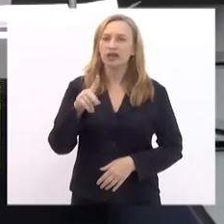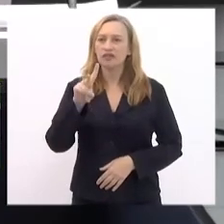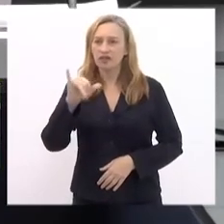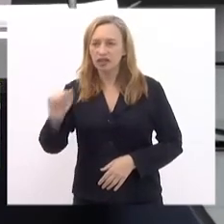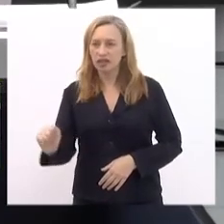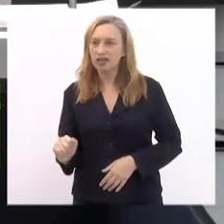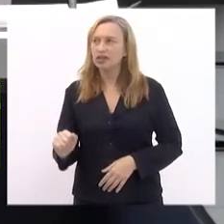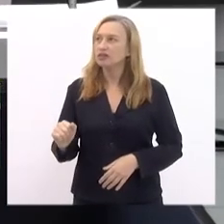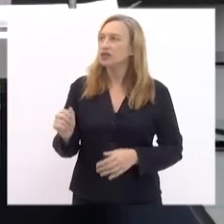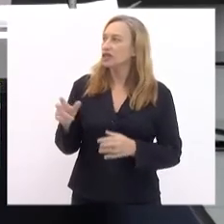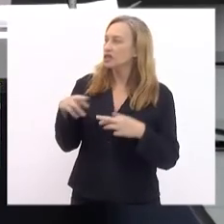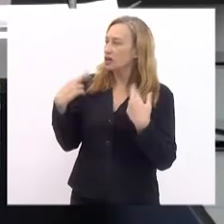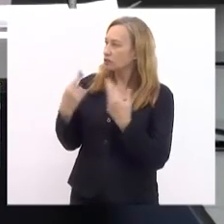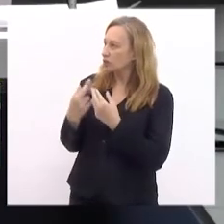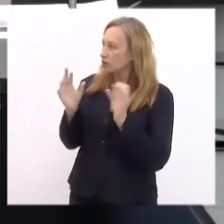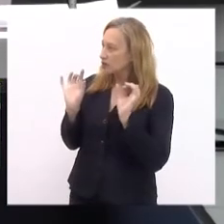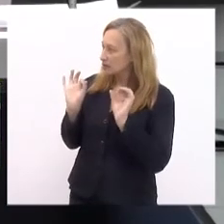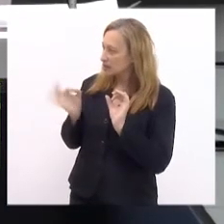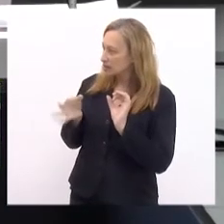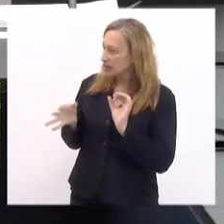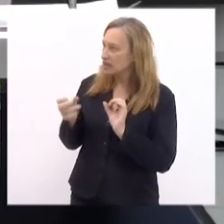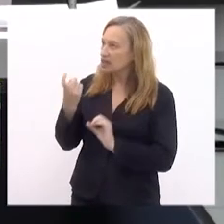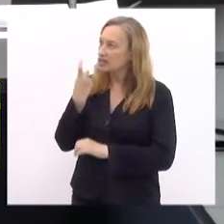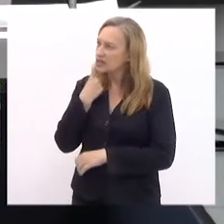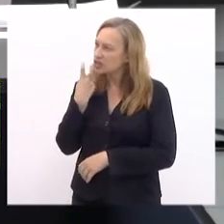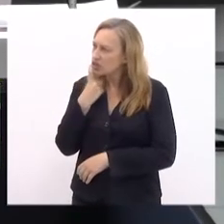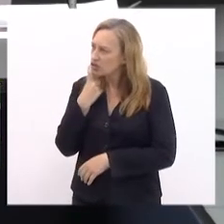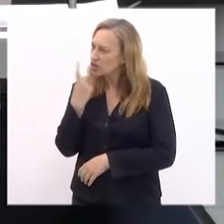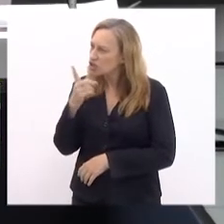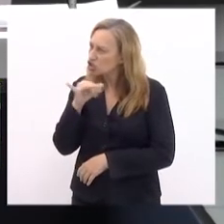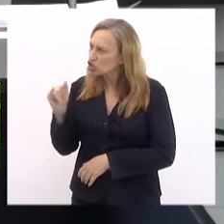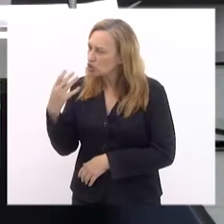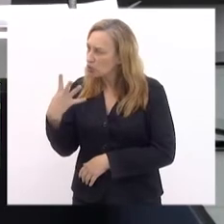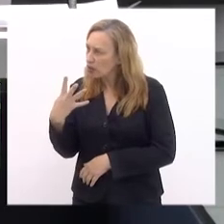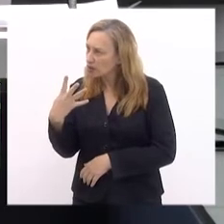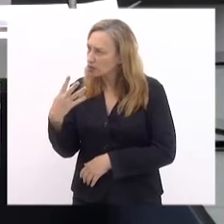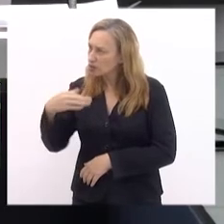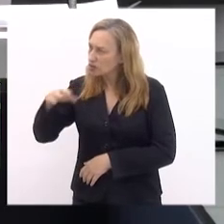reunião então específica na sexta-feira, dia 4 de